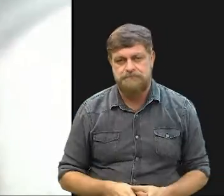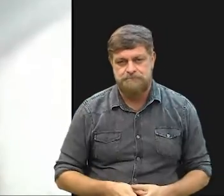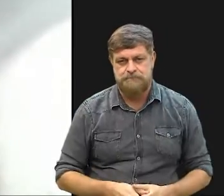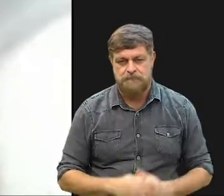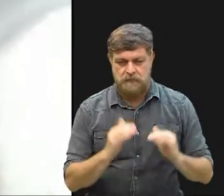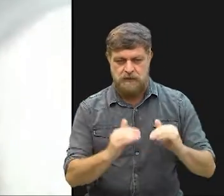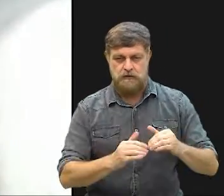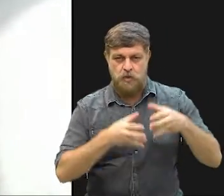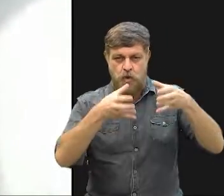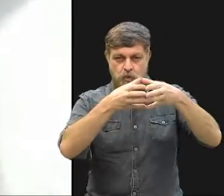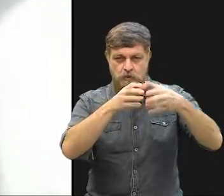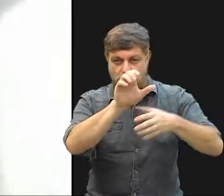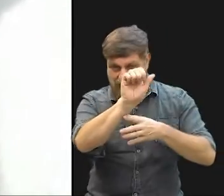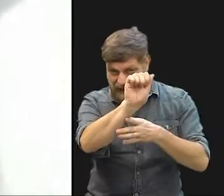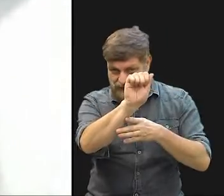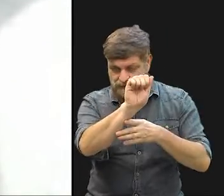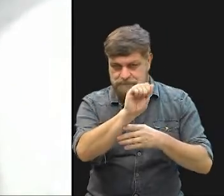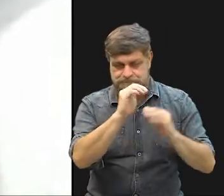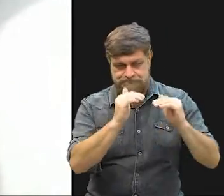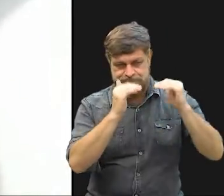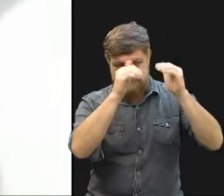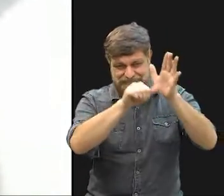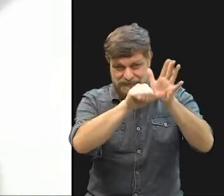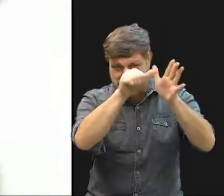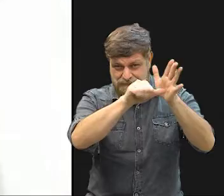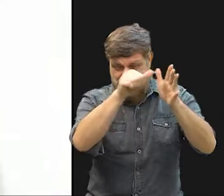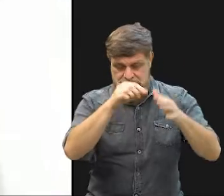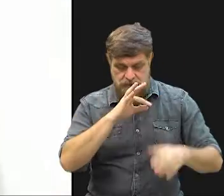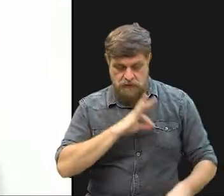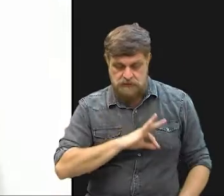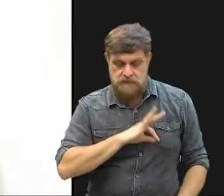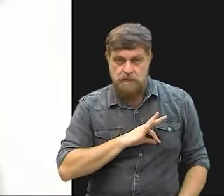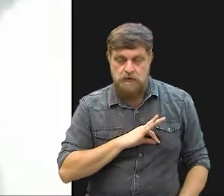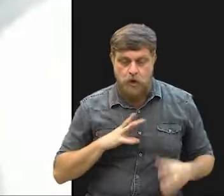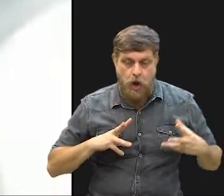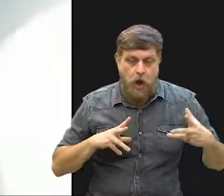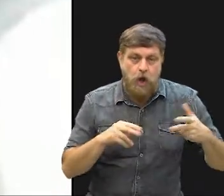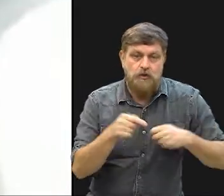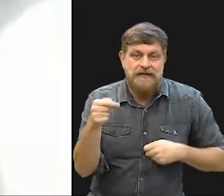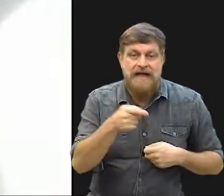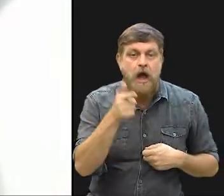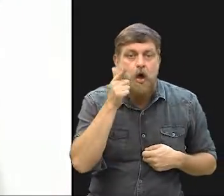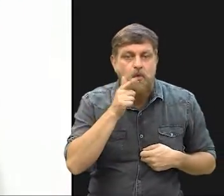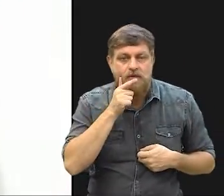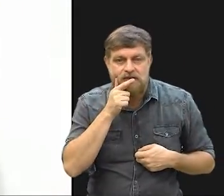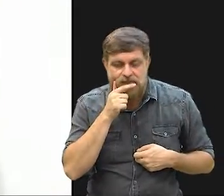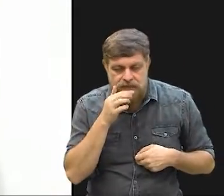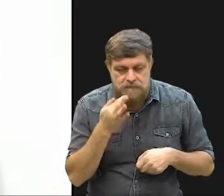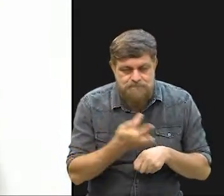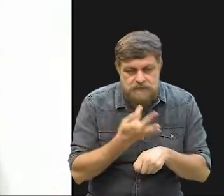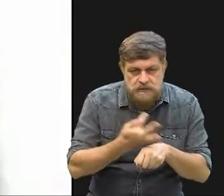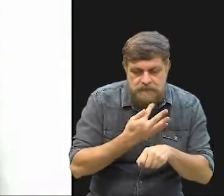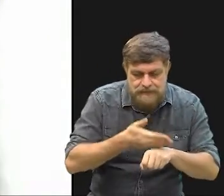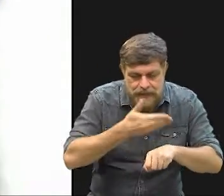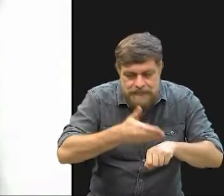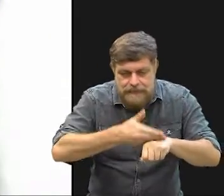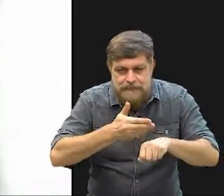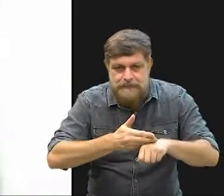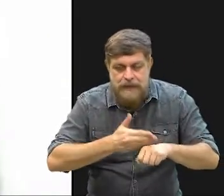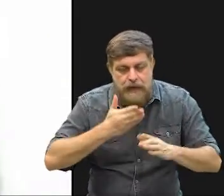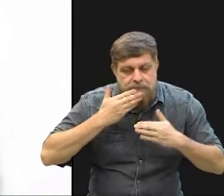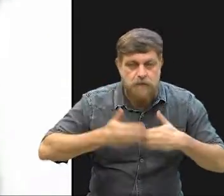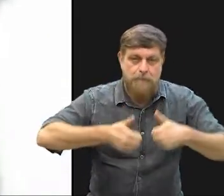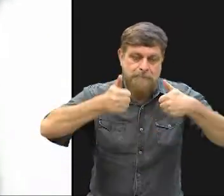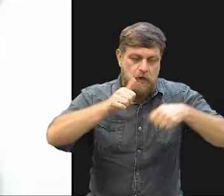divisão, né, eu posso falar mais pela primeira divisão, se todas elas vivem só do futebol, então elas vão conseguir se dedicar mais e melhorar